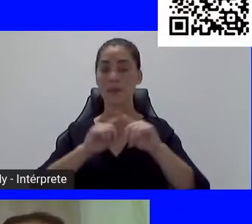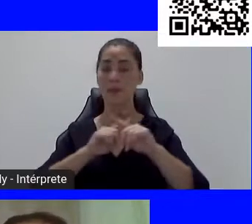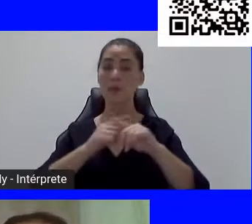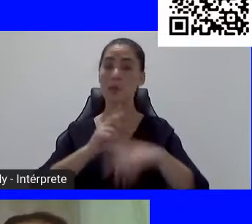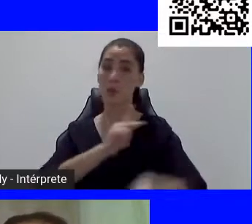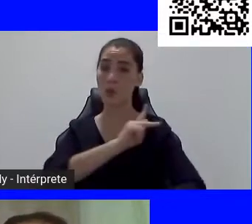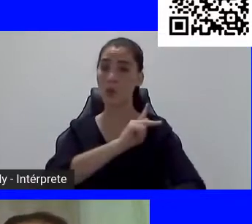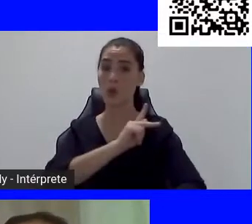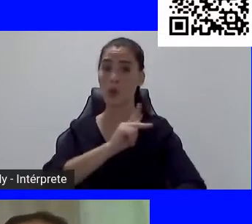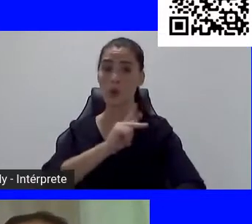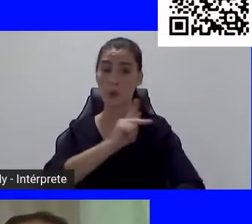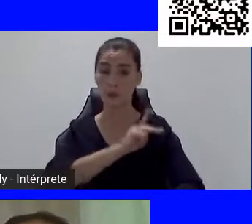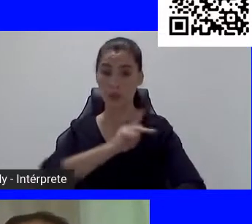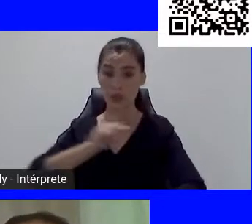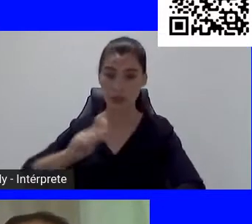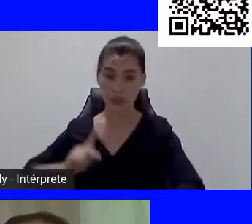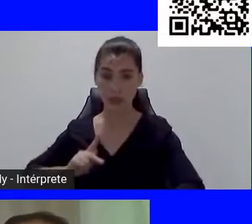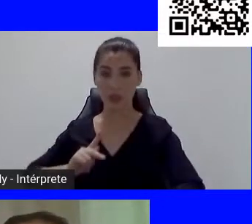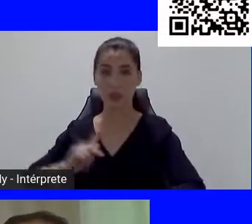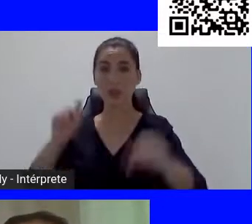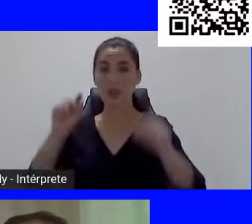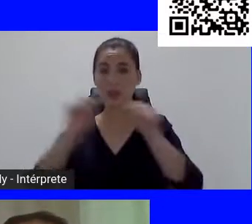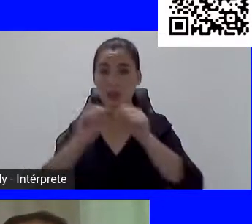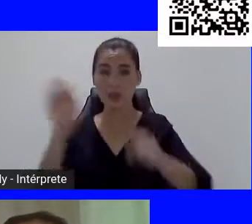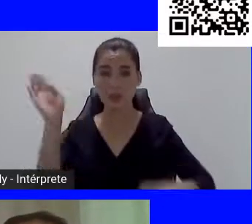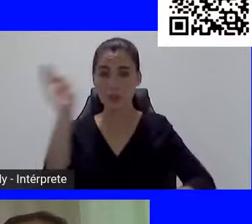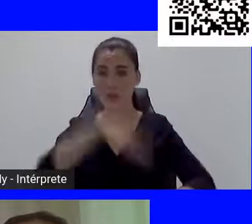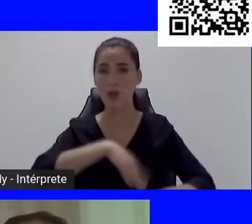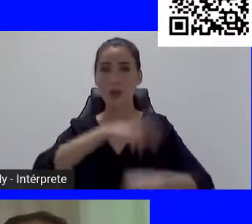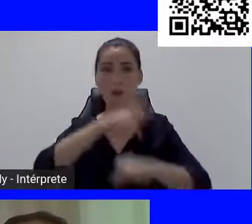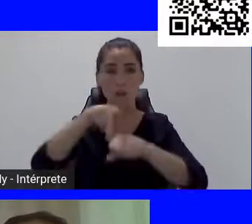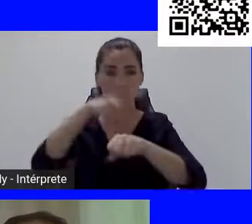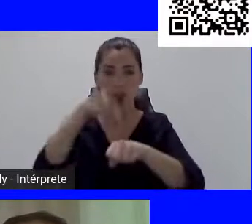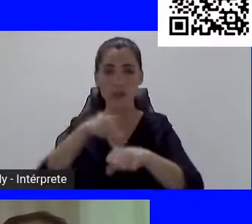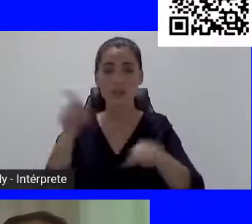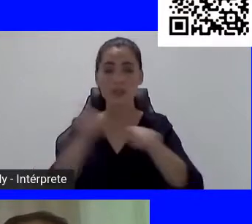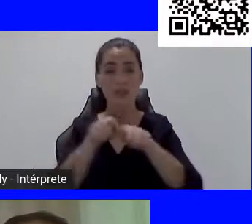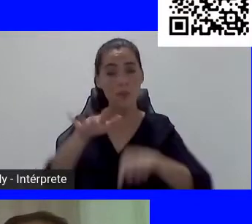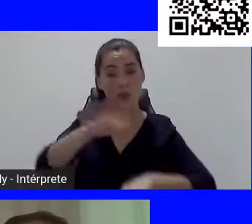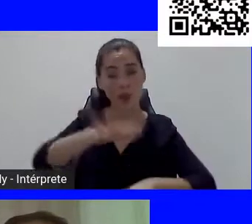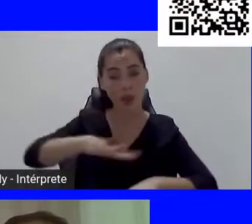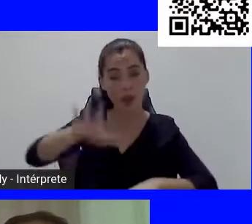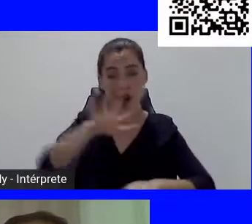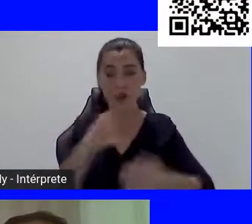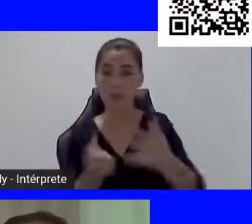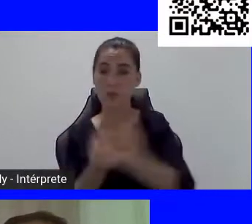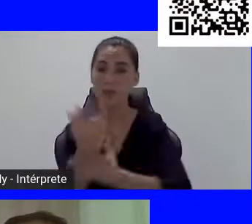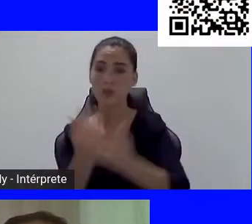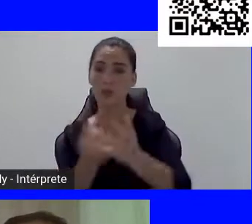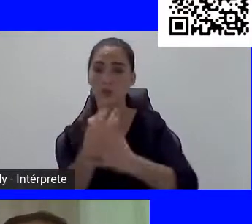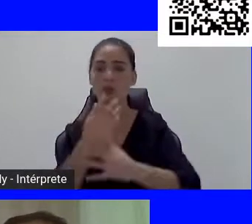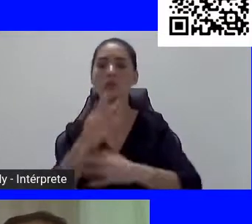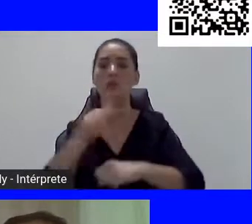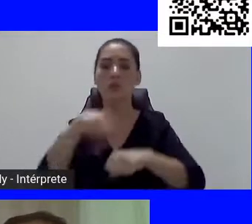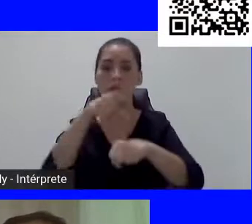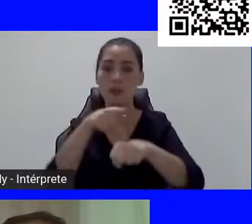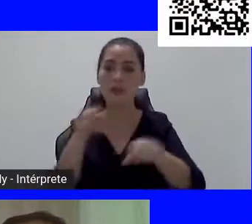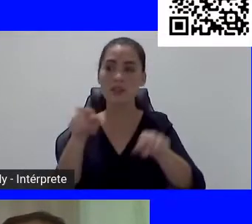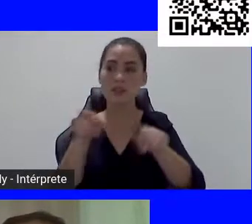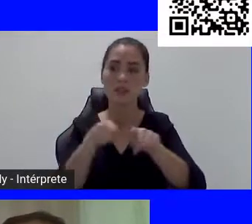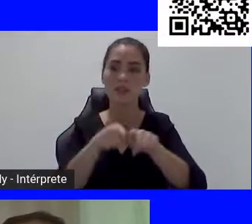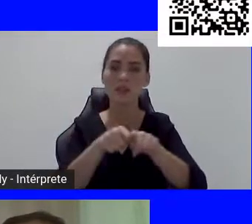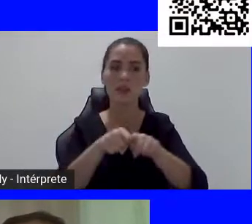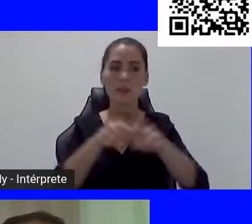ao país e ao setor produtivo do Brasil e o quanto ele destrói a cadeia